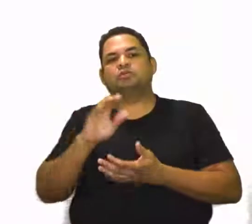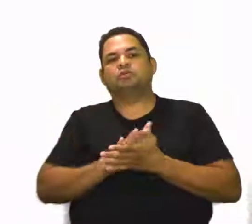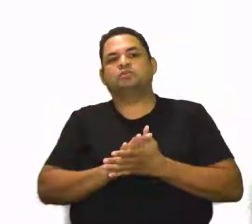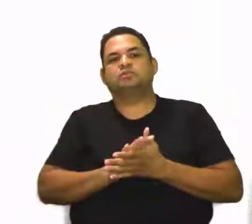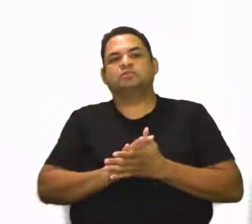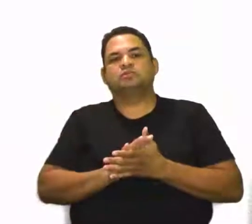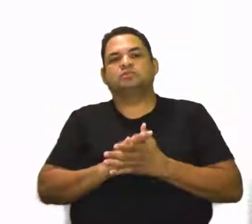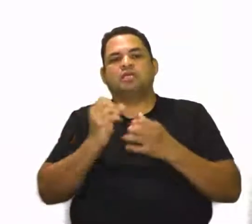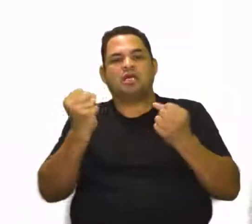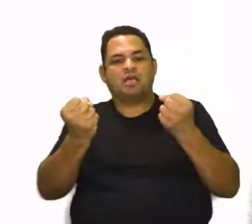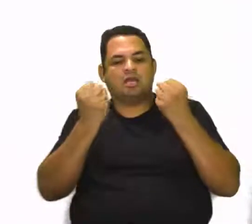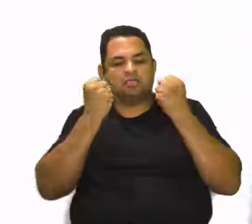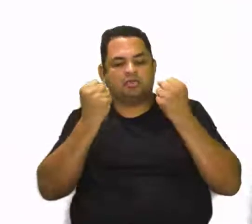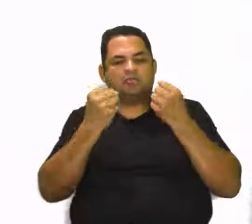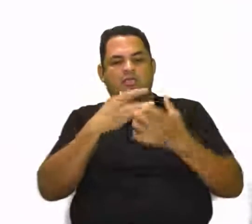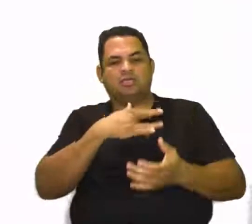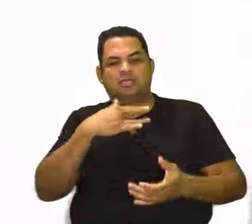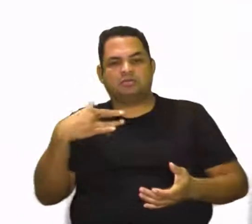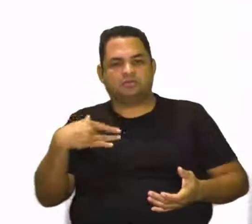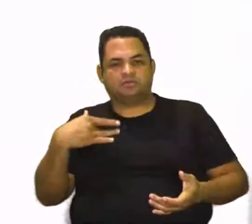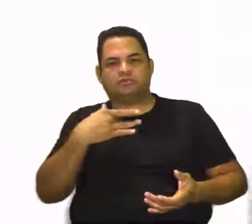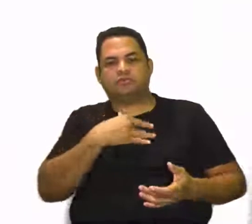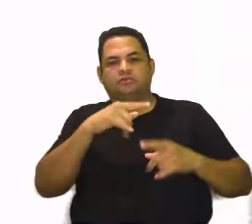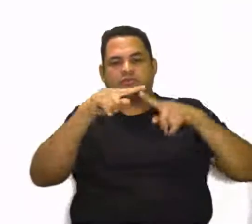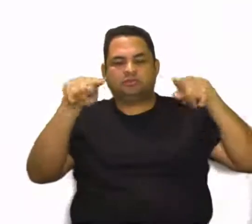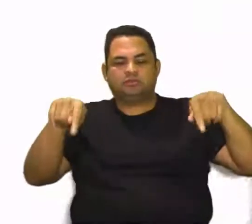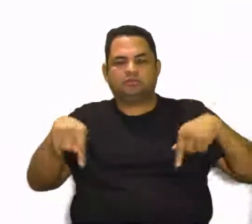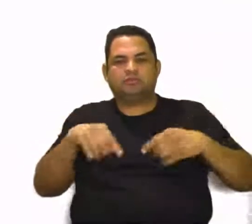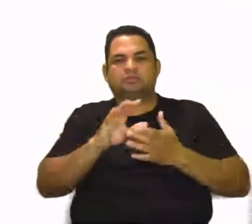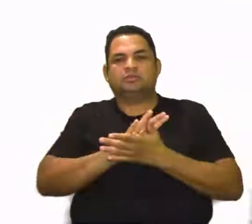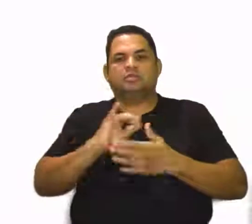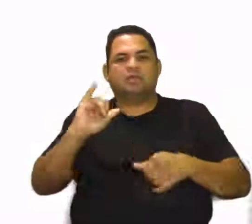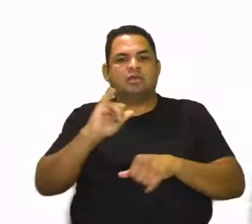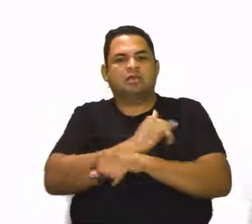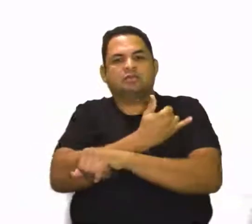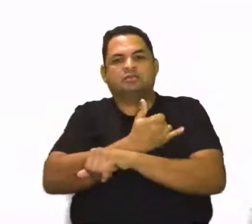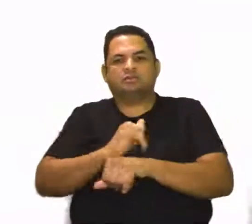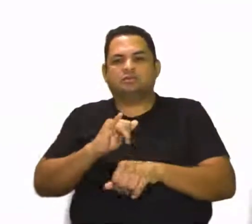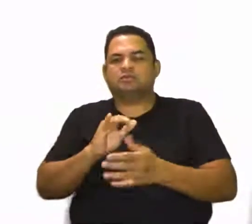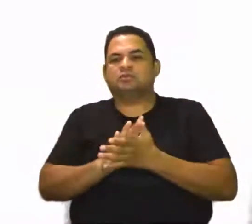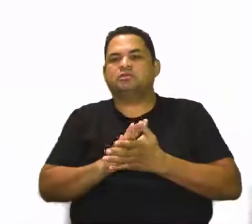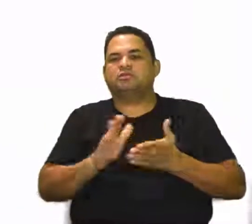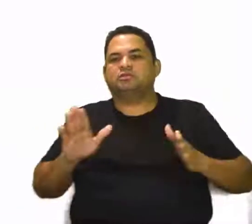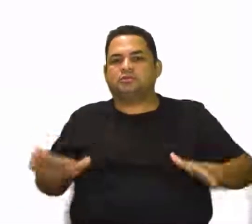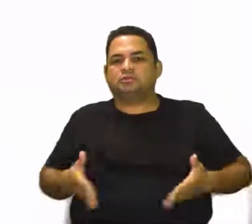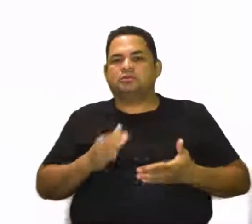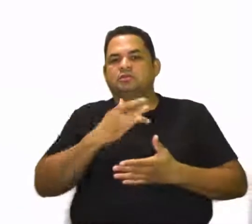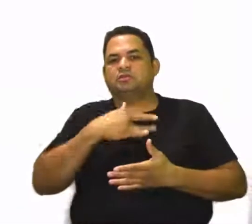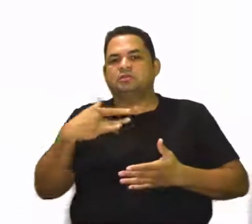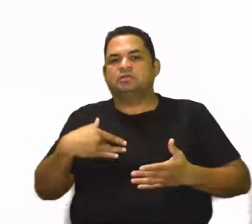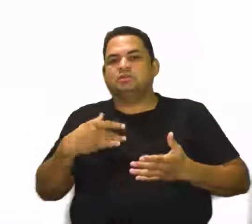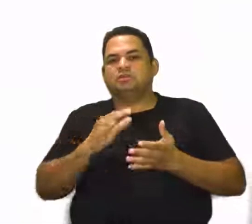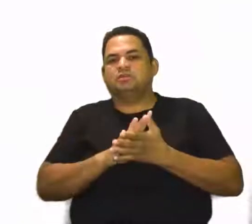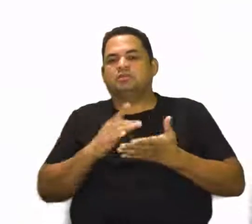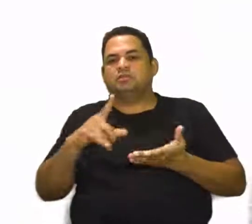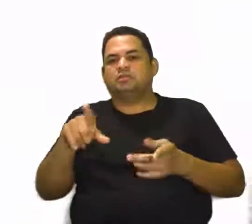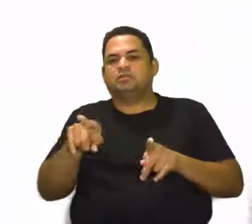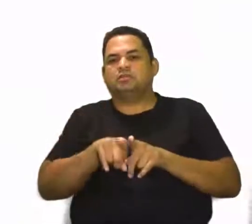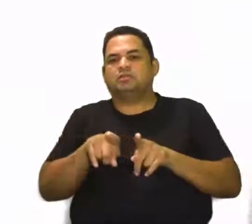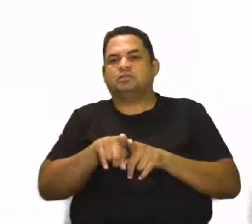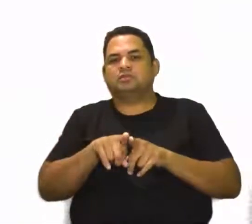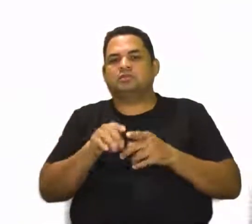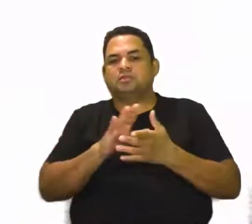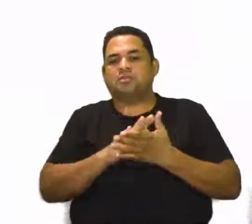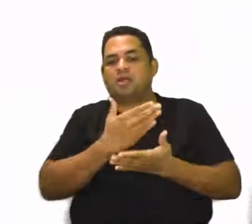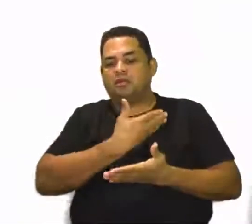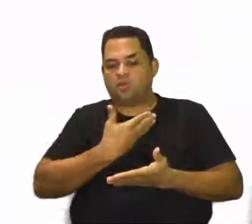Academia da Saúde. A Academia da Saúde, ela é uma estratégia de promoção da saúde que vem também do